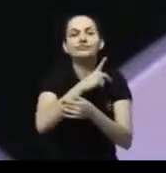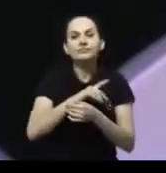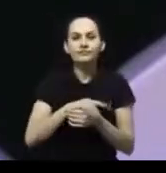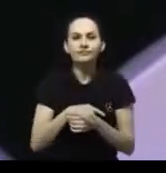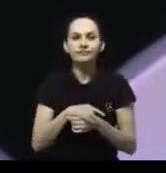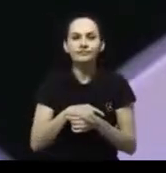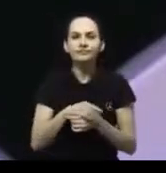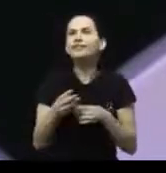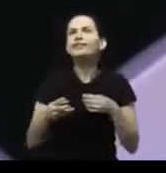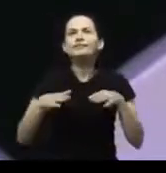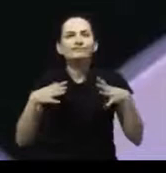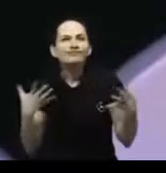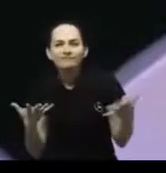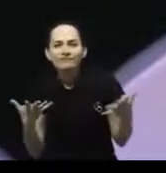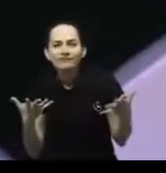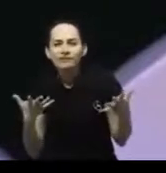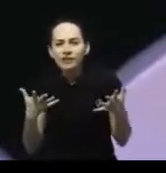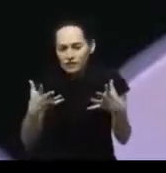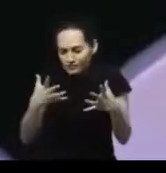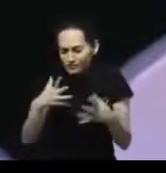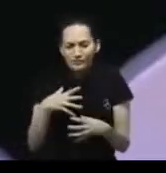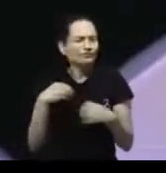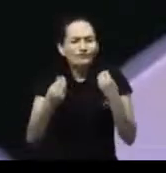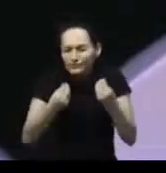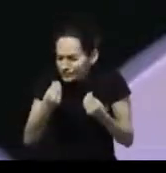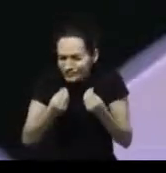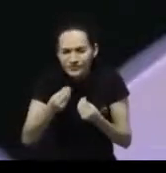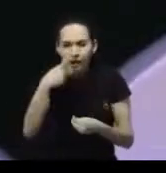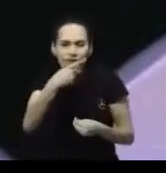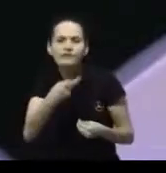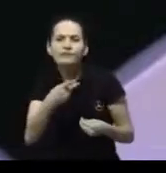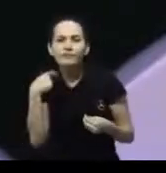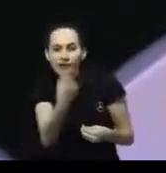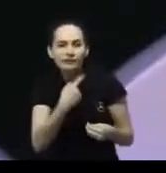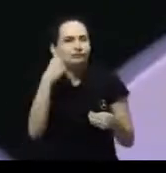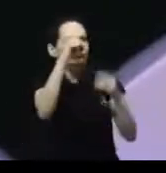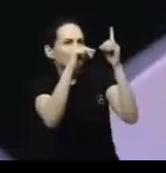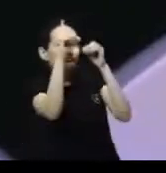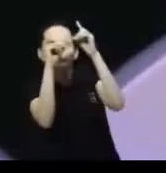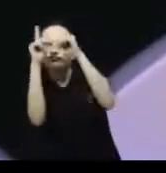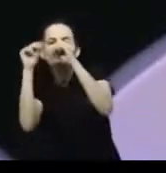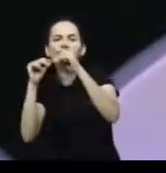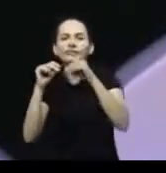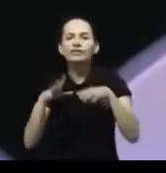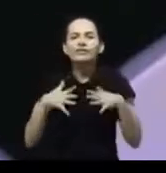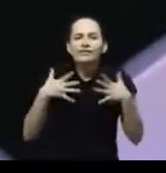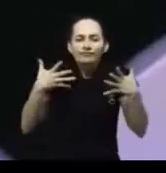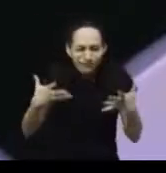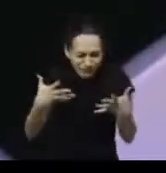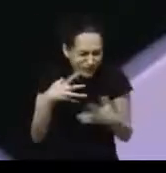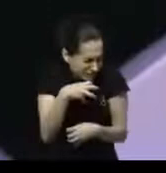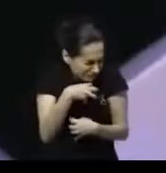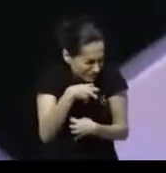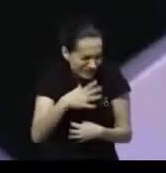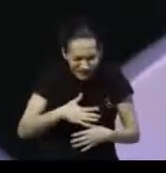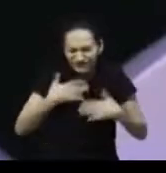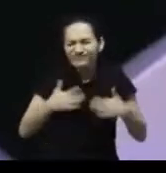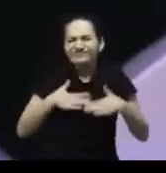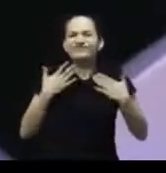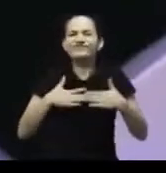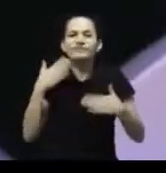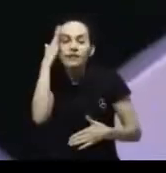e qual o valor de sermos parte de uma mesma constelação Qual o valor da satisfação